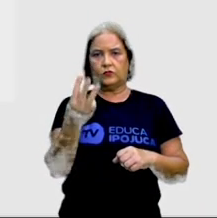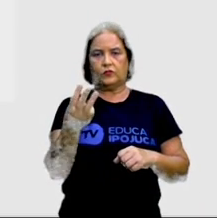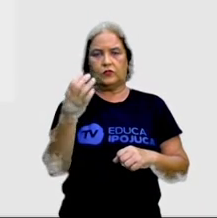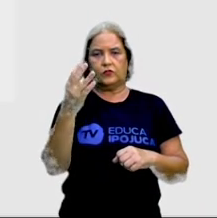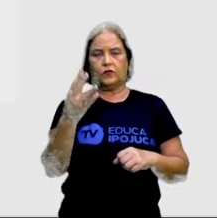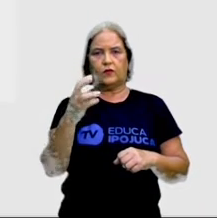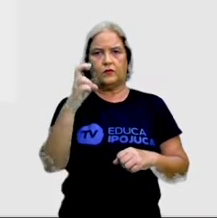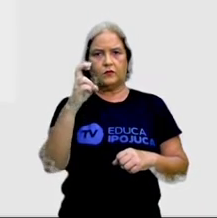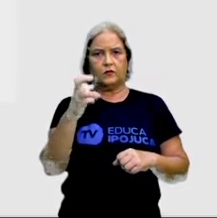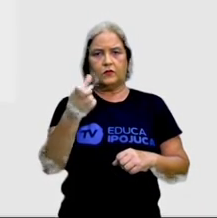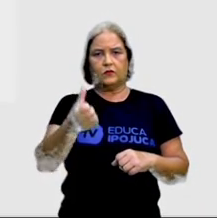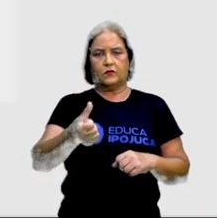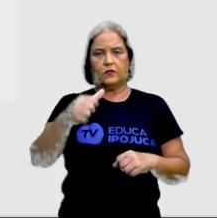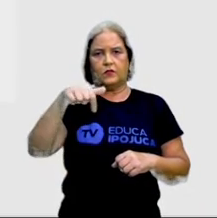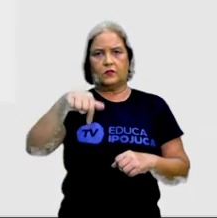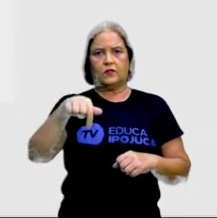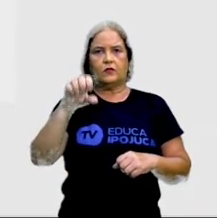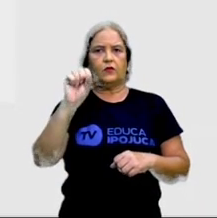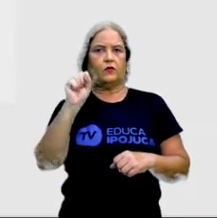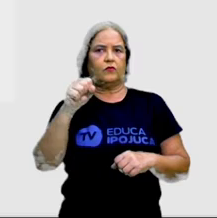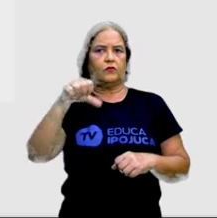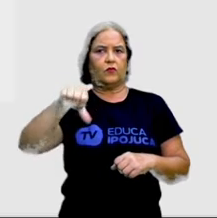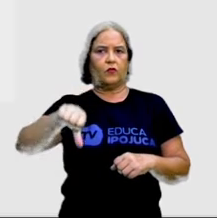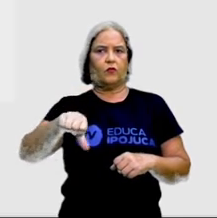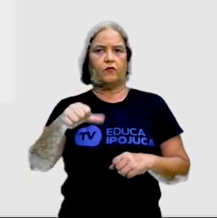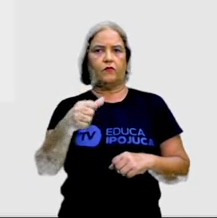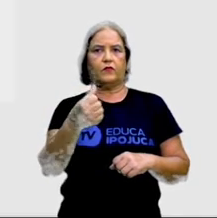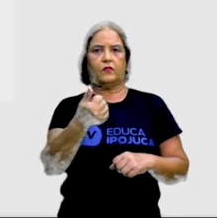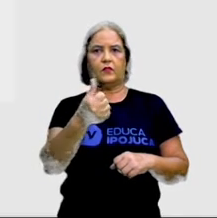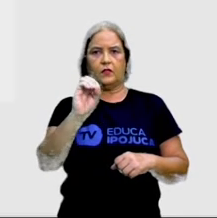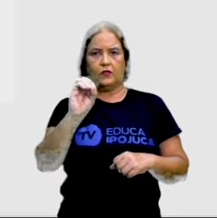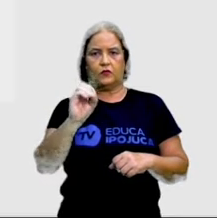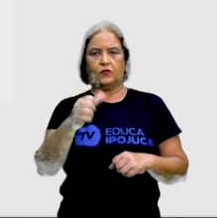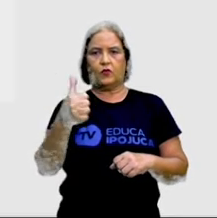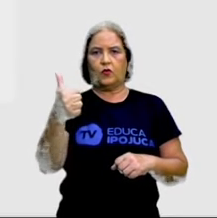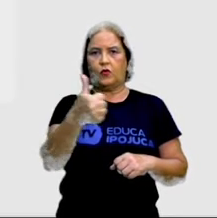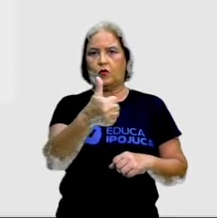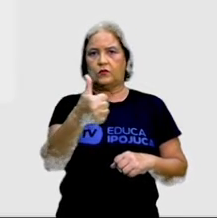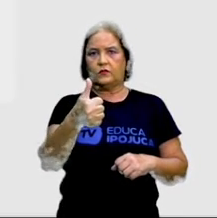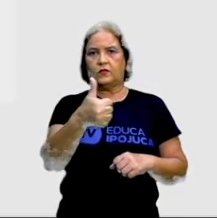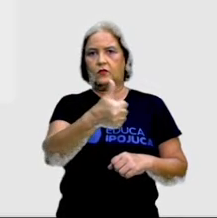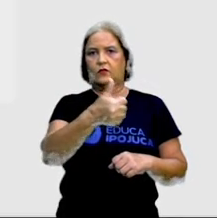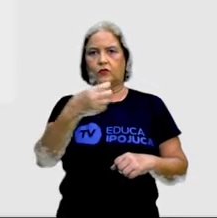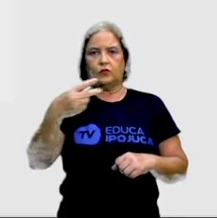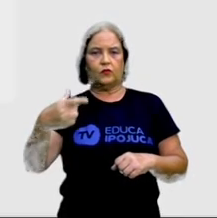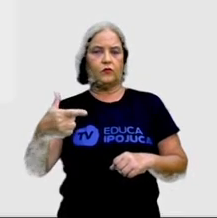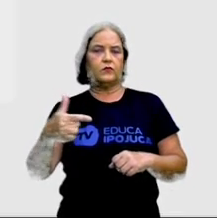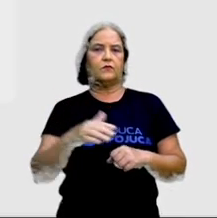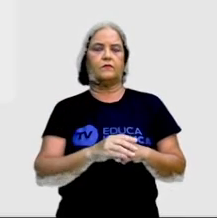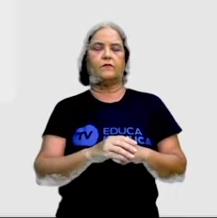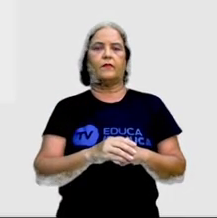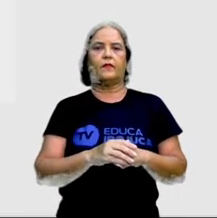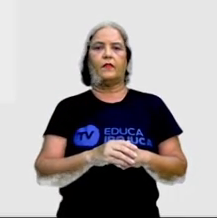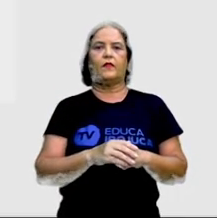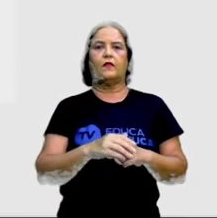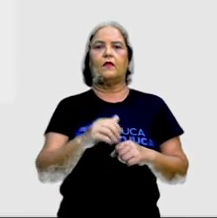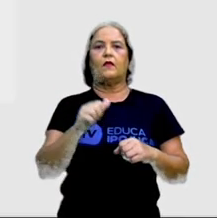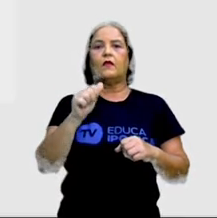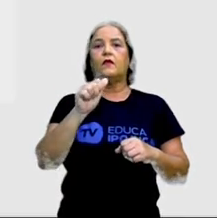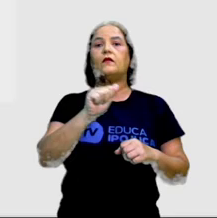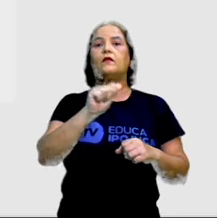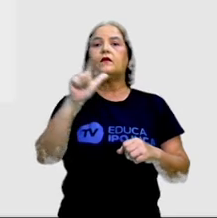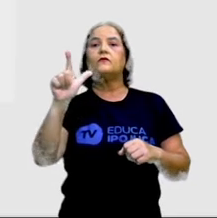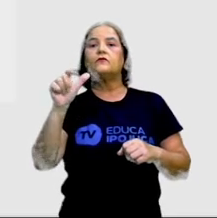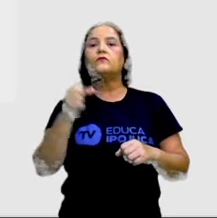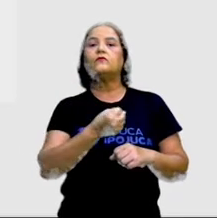cinco seis sete oito nove dez onze doze e azuis quantos carrinhos nós temos